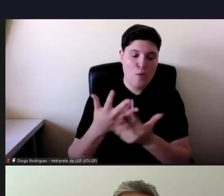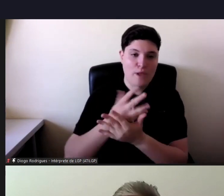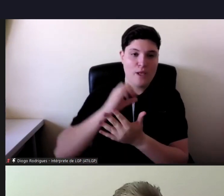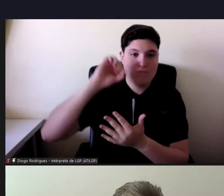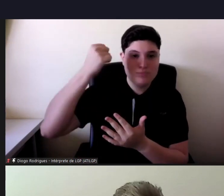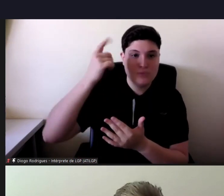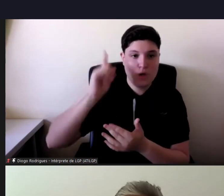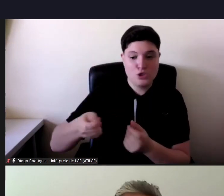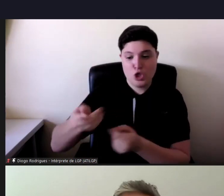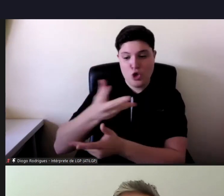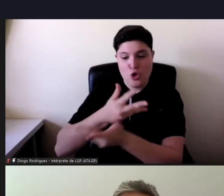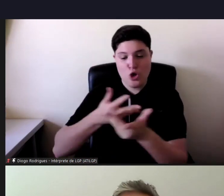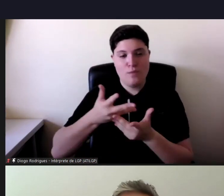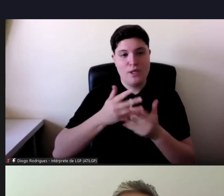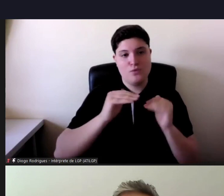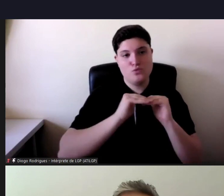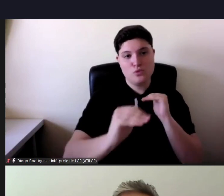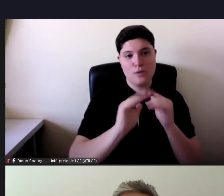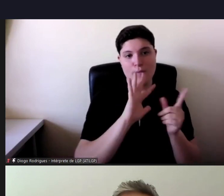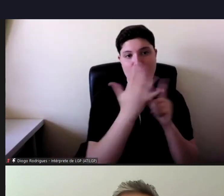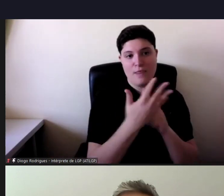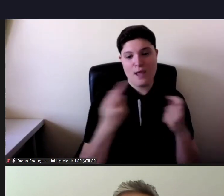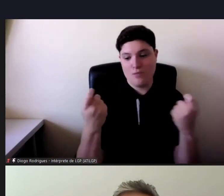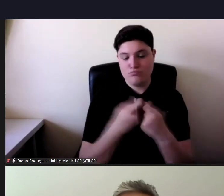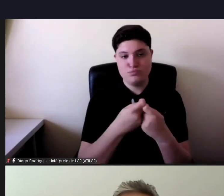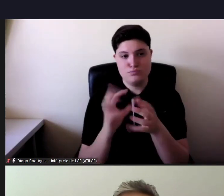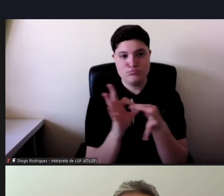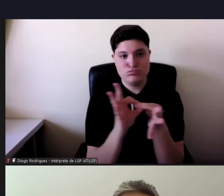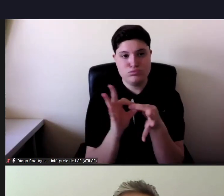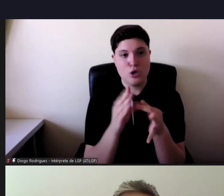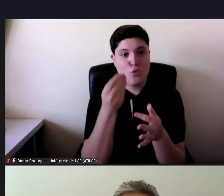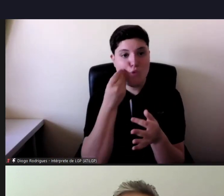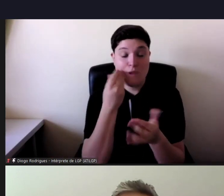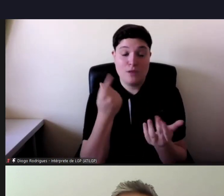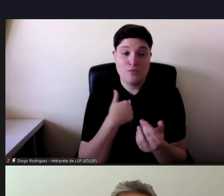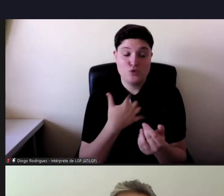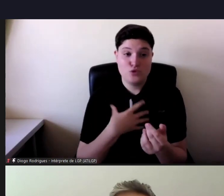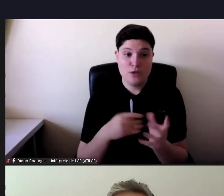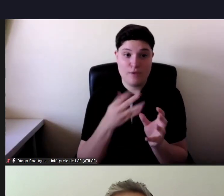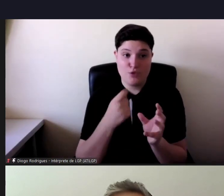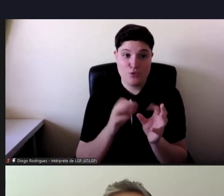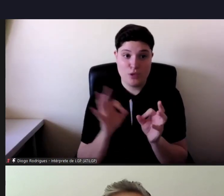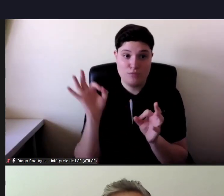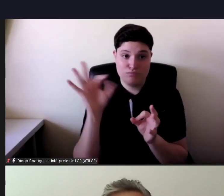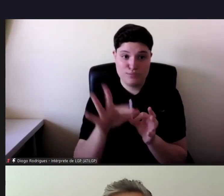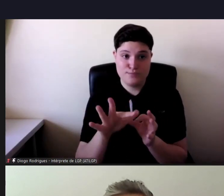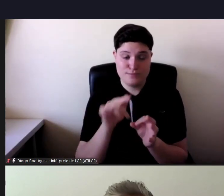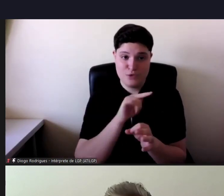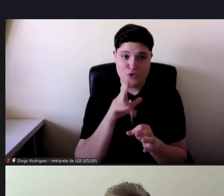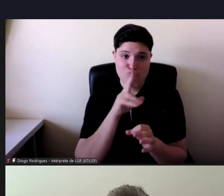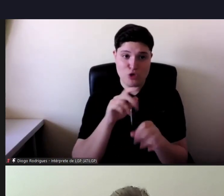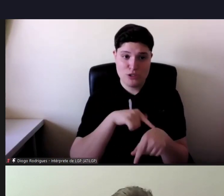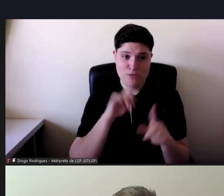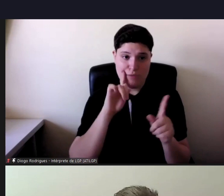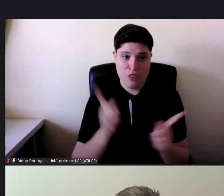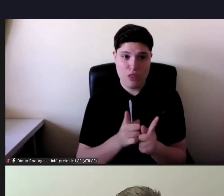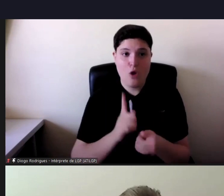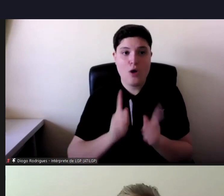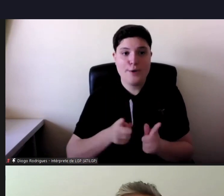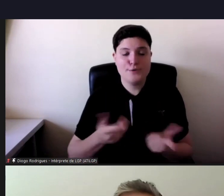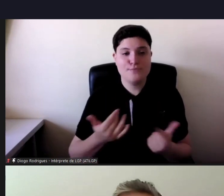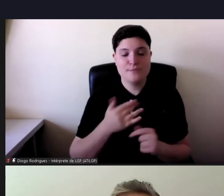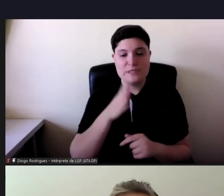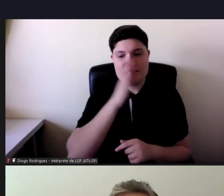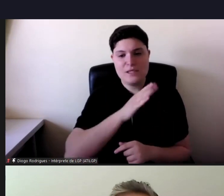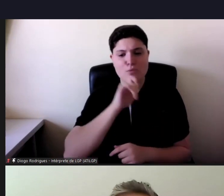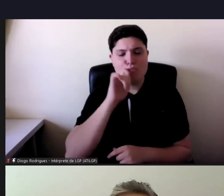é, precisamente haver um net zero entre a quantidade de emissões ser anulada pela quantidade de remoções e ficarmos